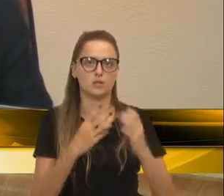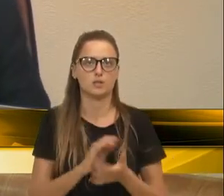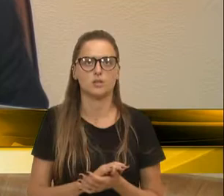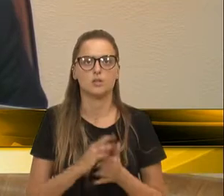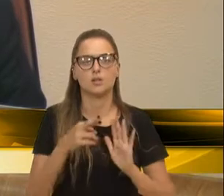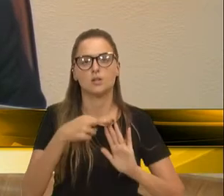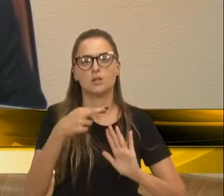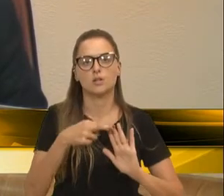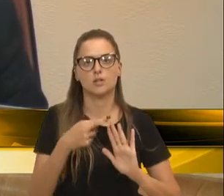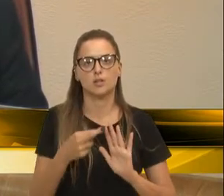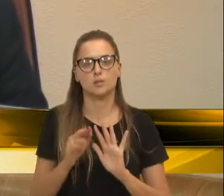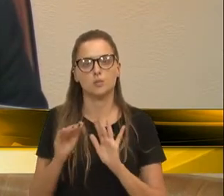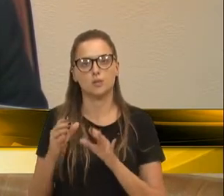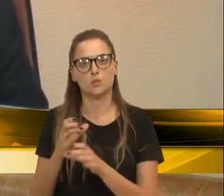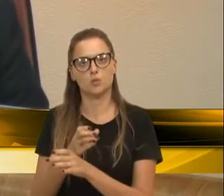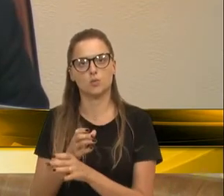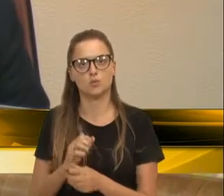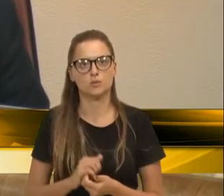Requerimento final.